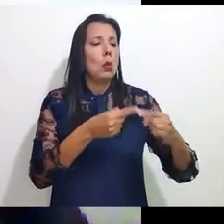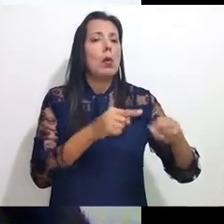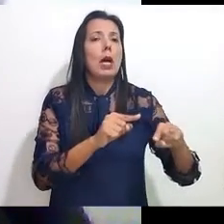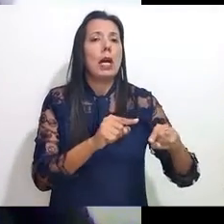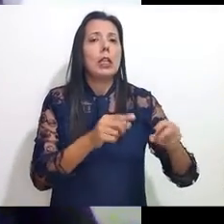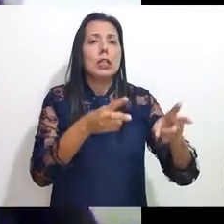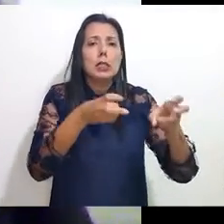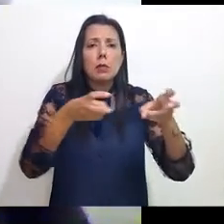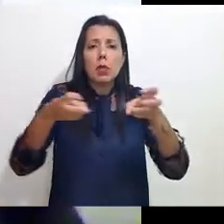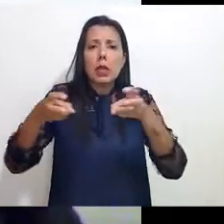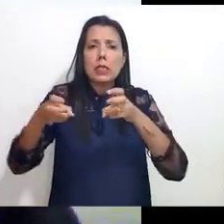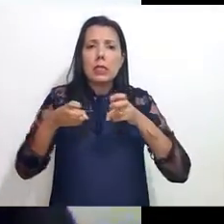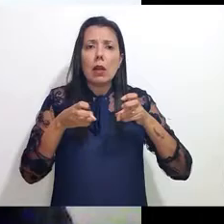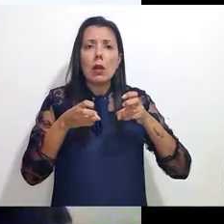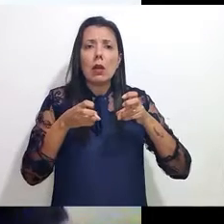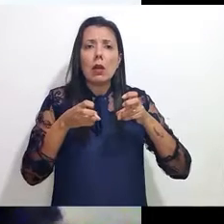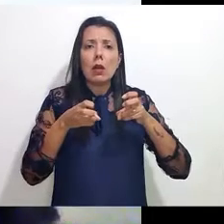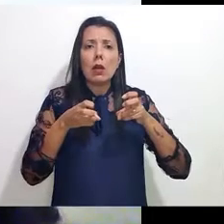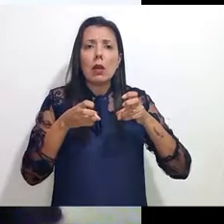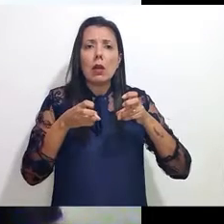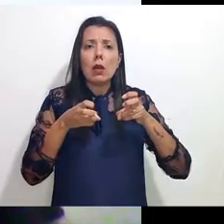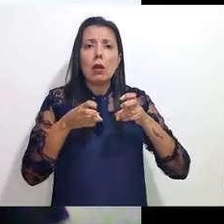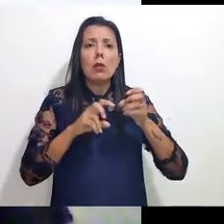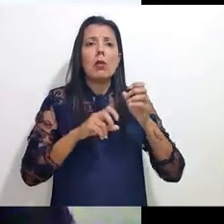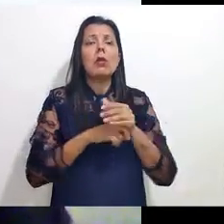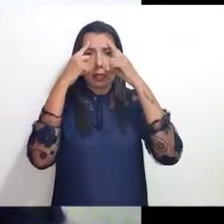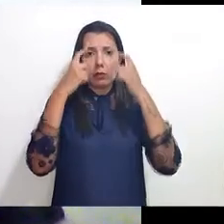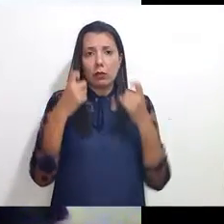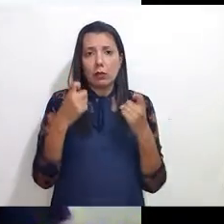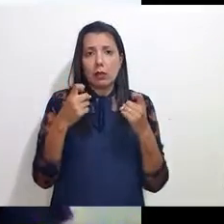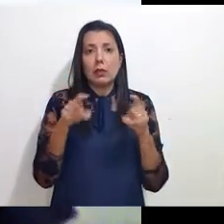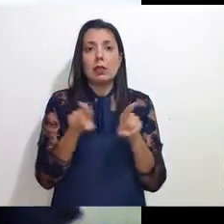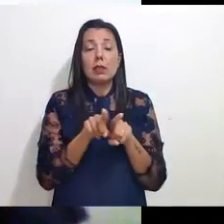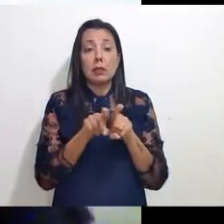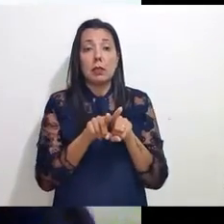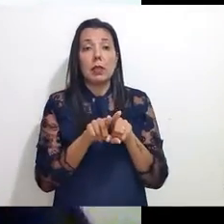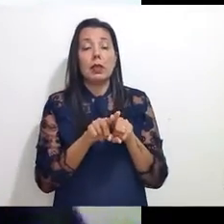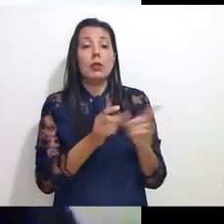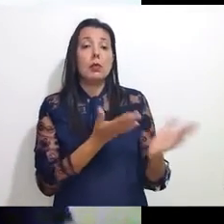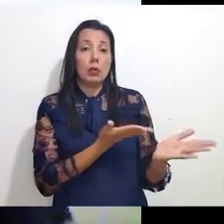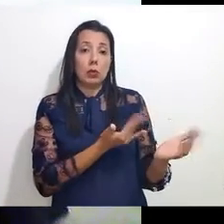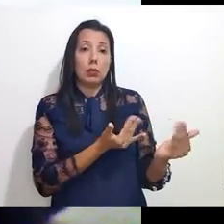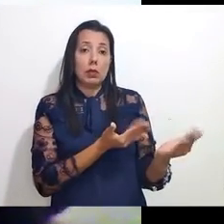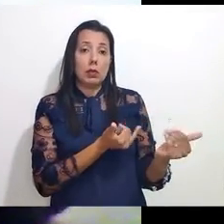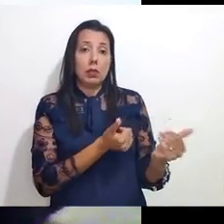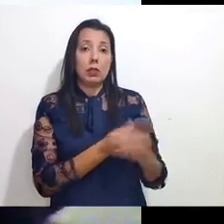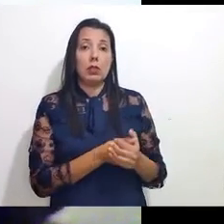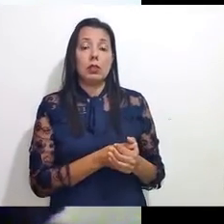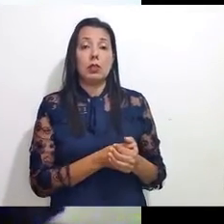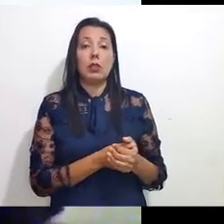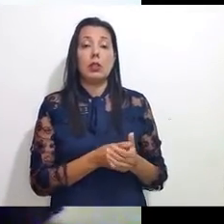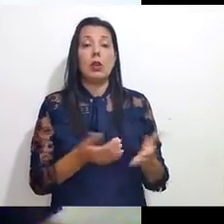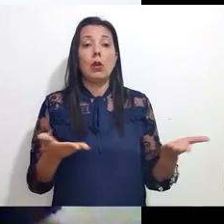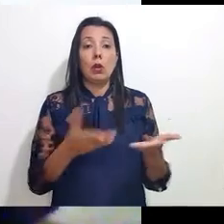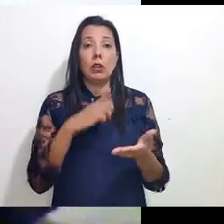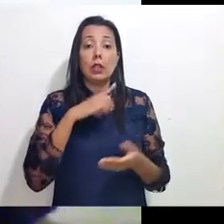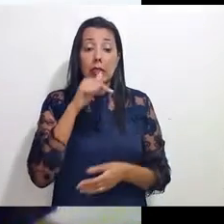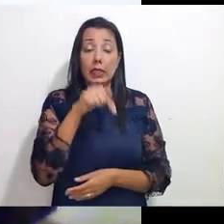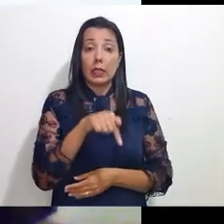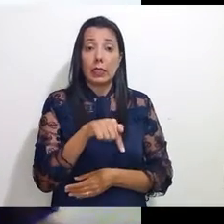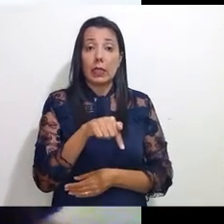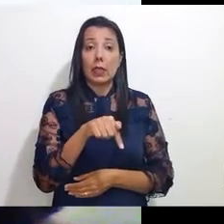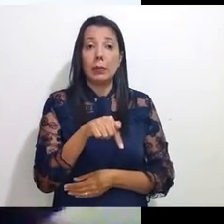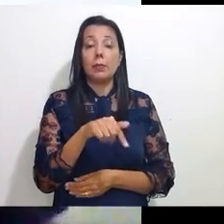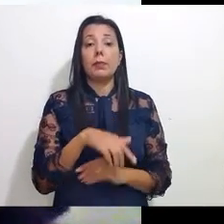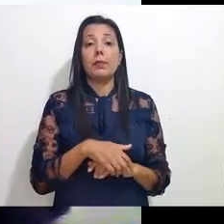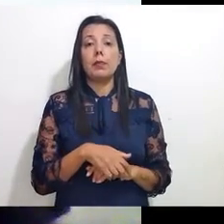e à violência das crianças e dos adolescentes. Nós temos aqui, Paulo, índices seríssimos de